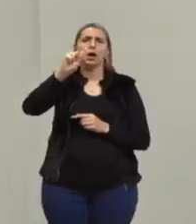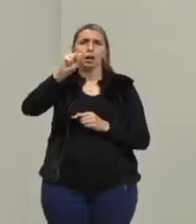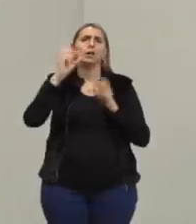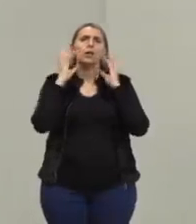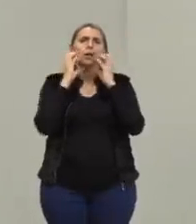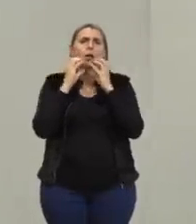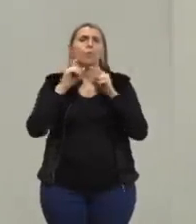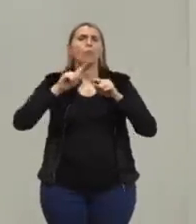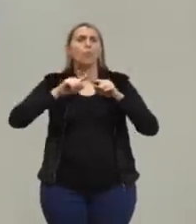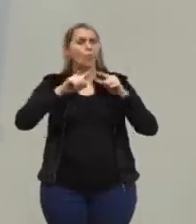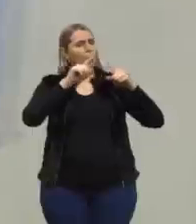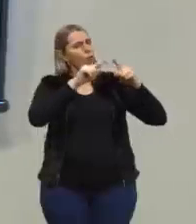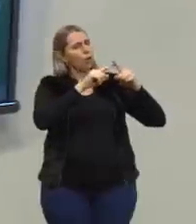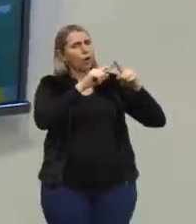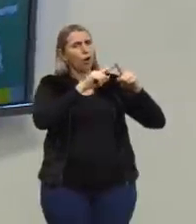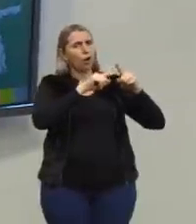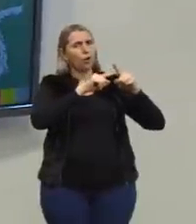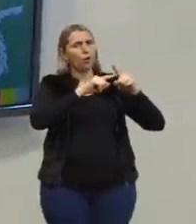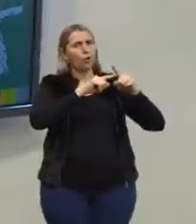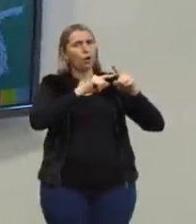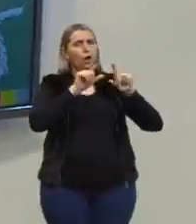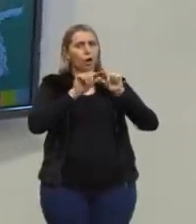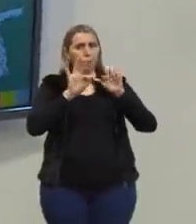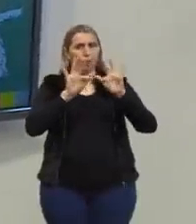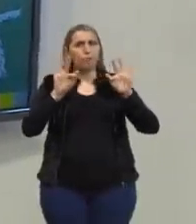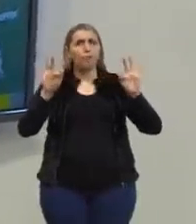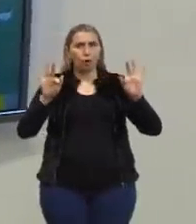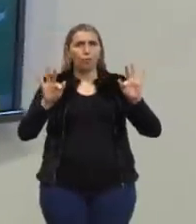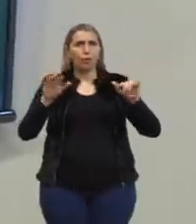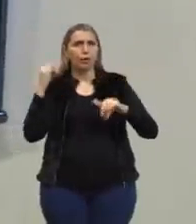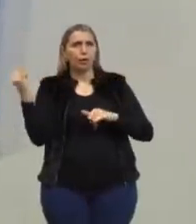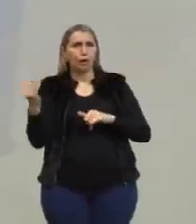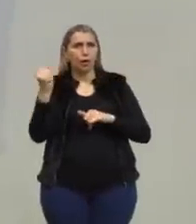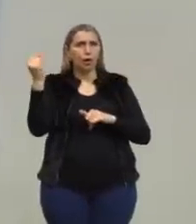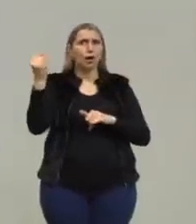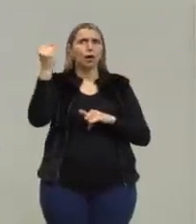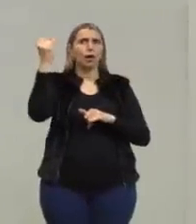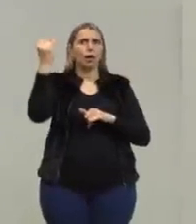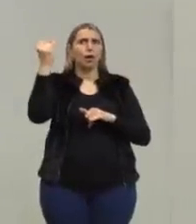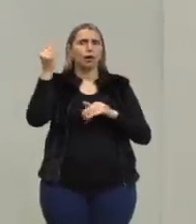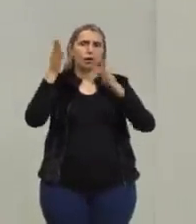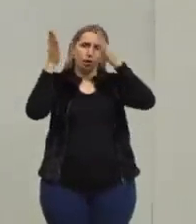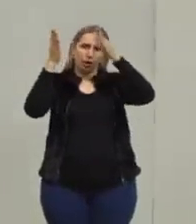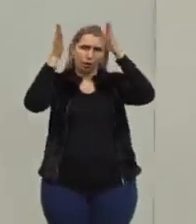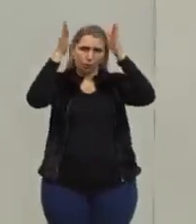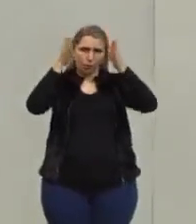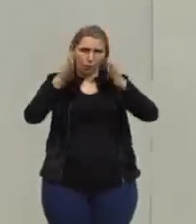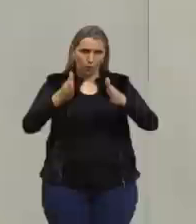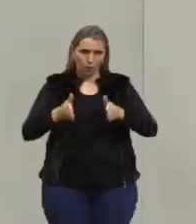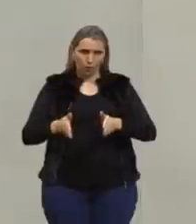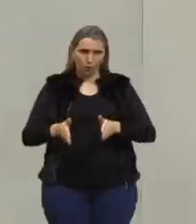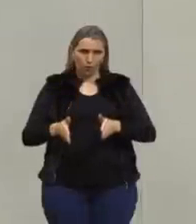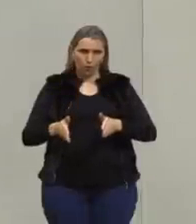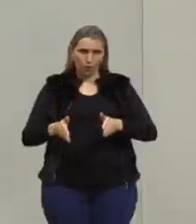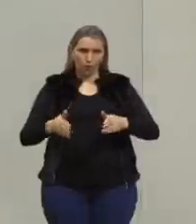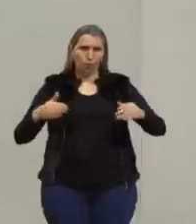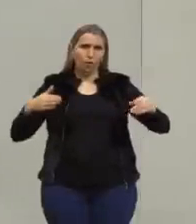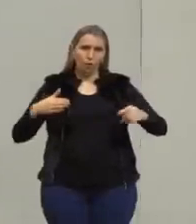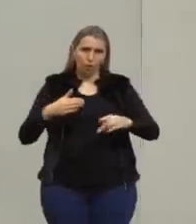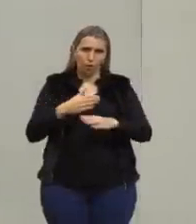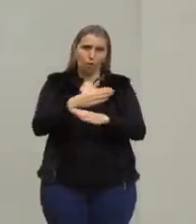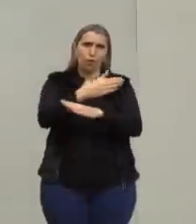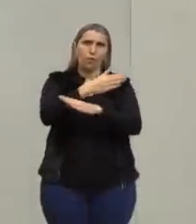de Thales é um teorema importante. É um teorema que nós trabalhamos com as retas paralelas, com as retas